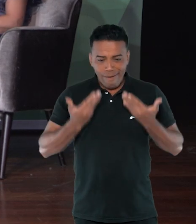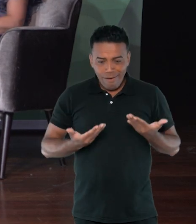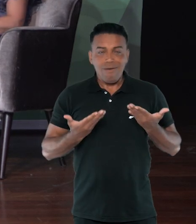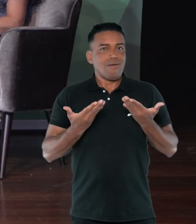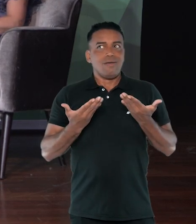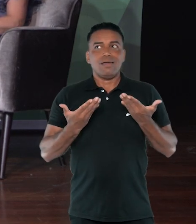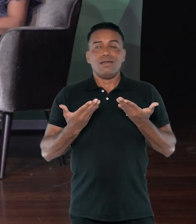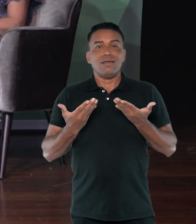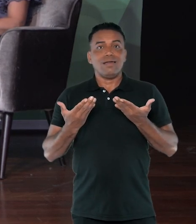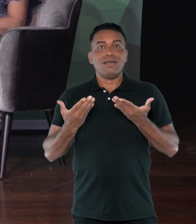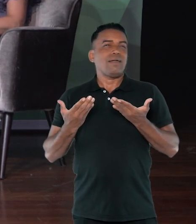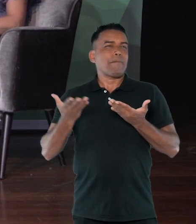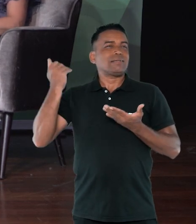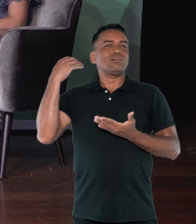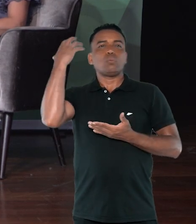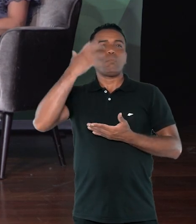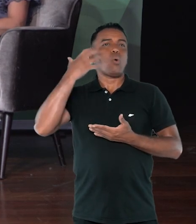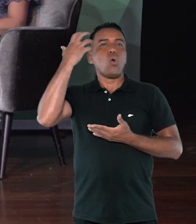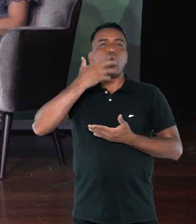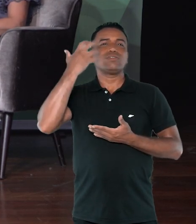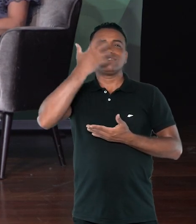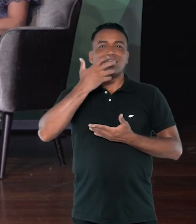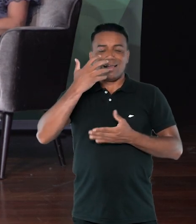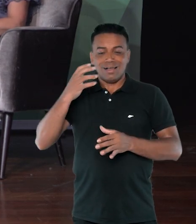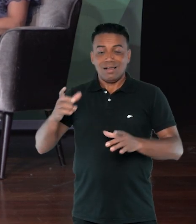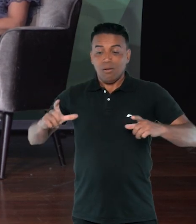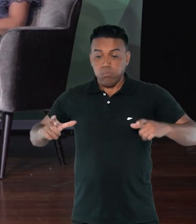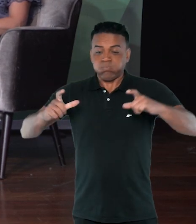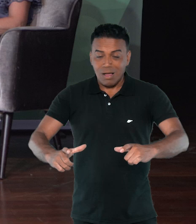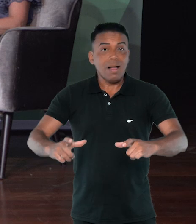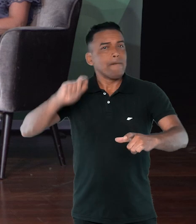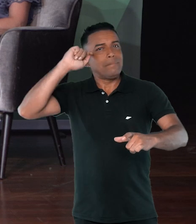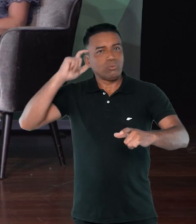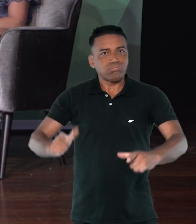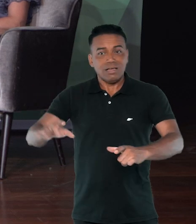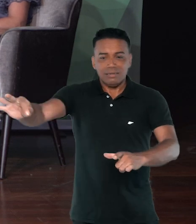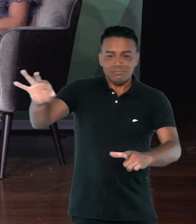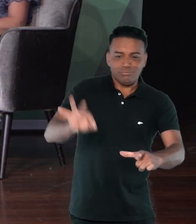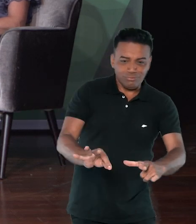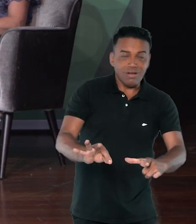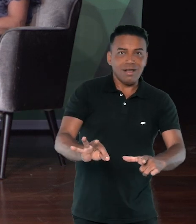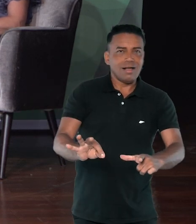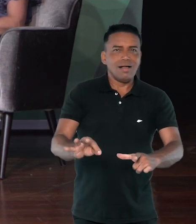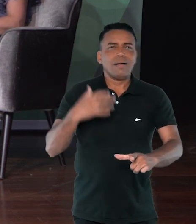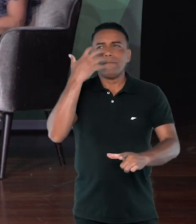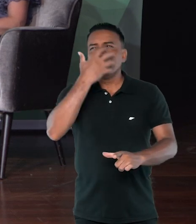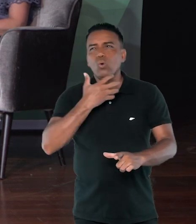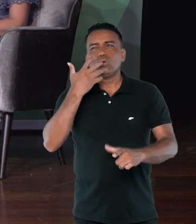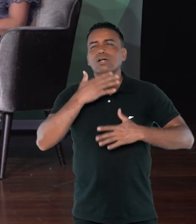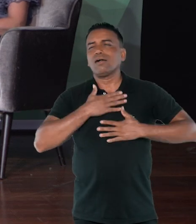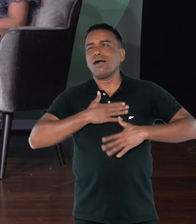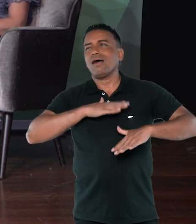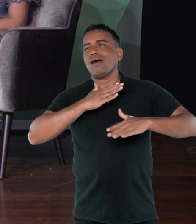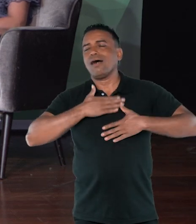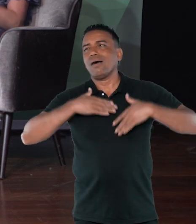colocava um disco na vitrola, né, um disco de vinil, e músicas lentas, e chorava. A